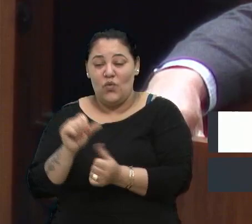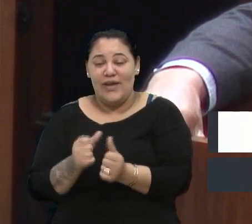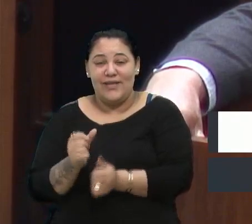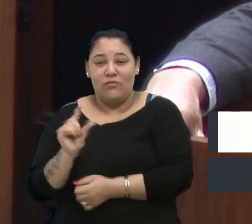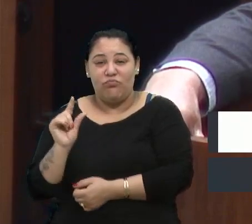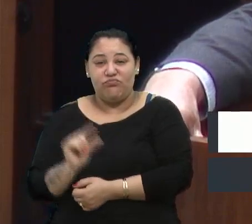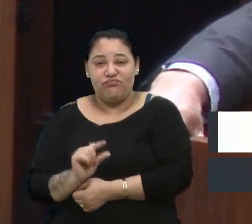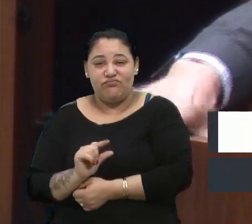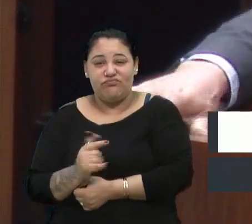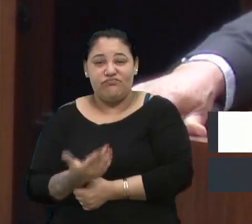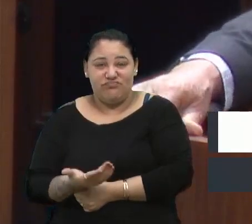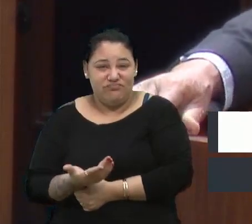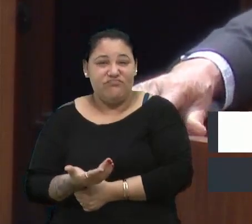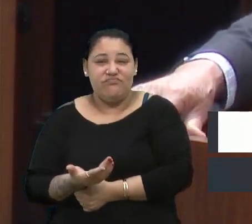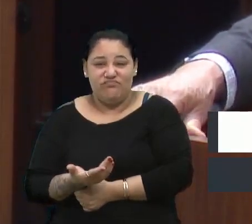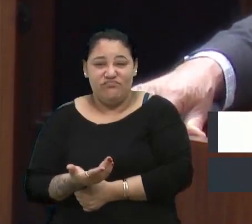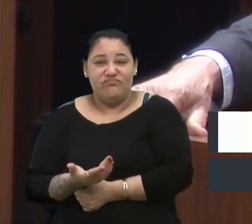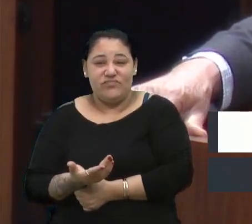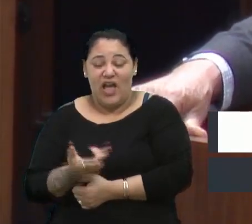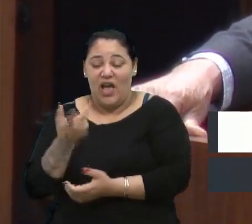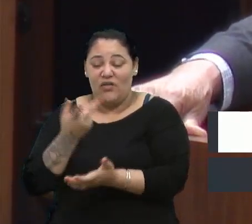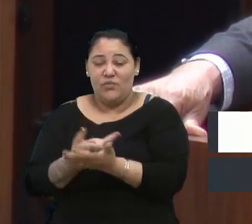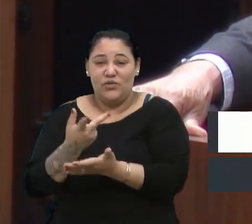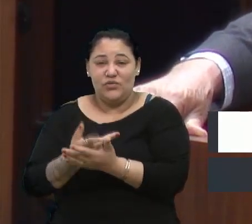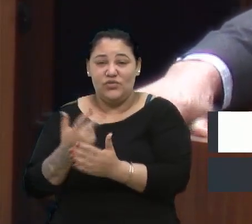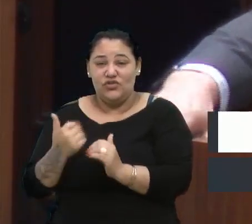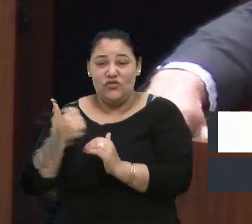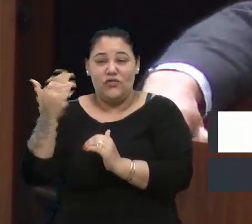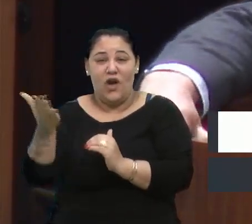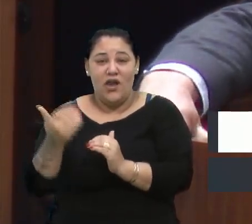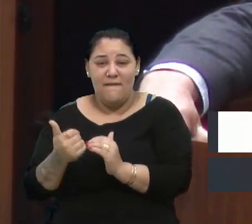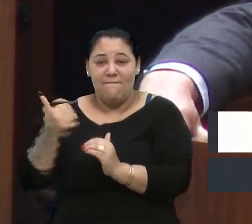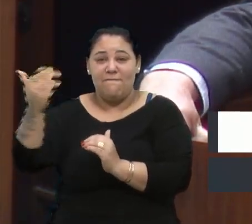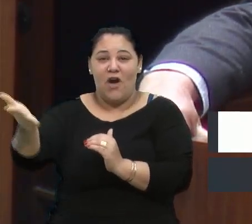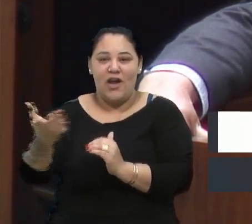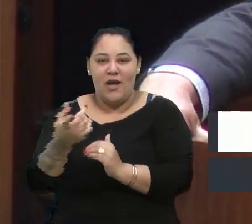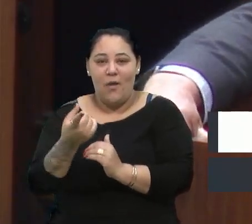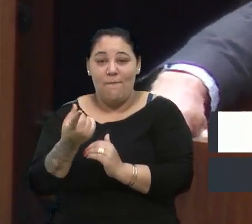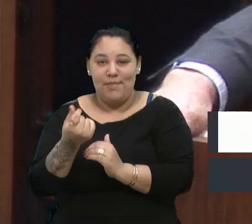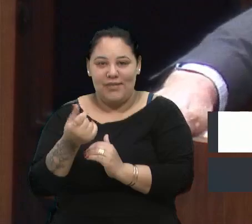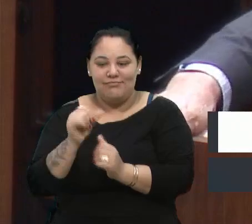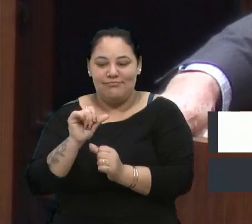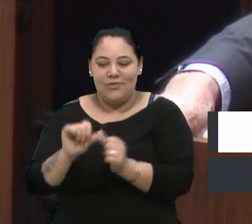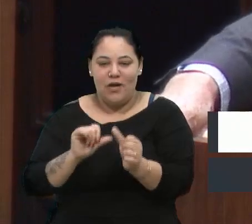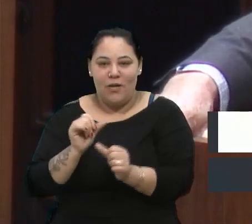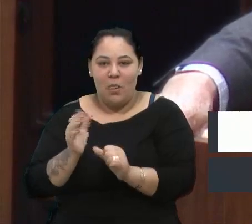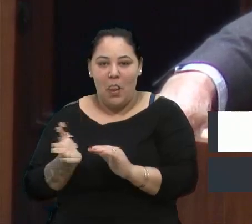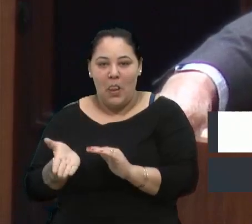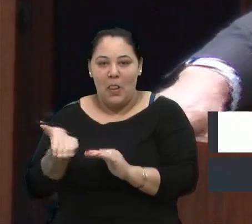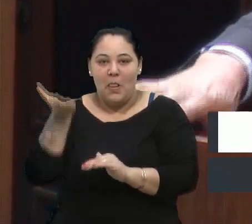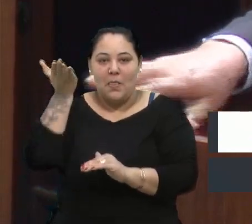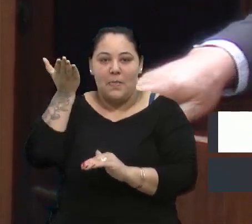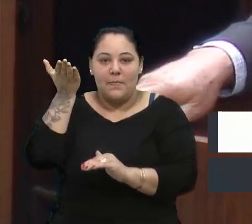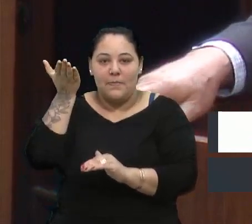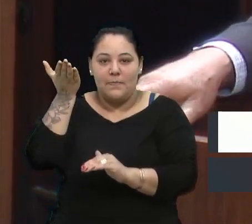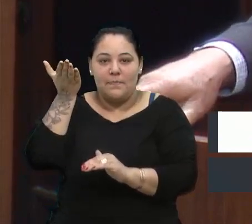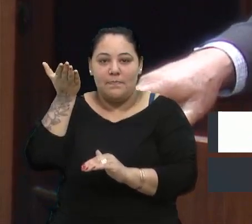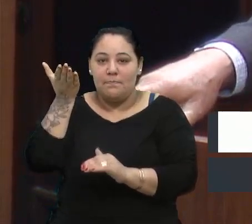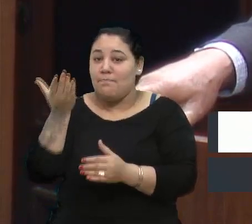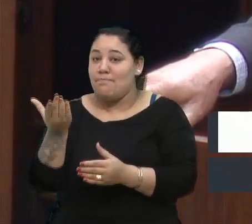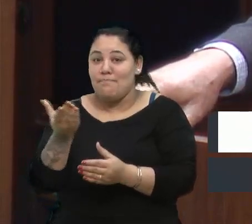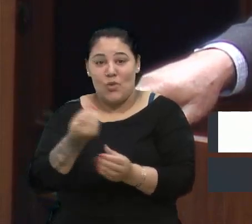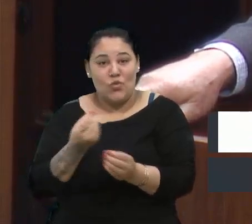reduzida. E quando o produto vem só de fora, o preço é outro. Praticamente dobra por todos